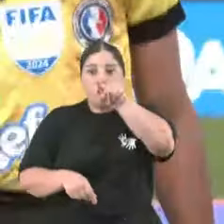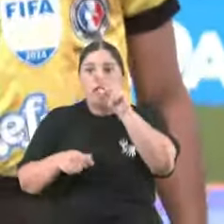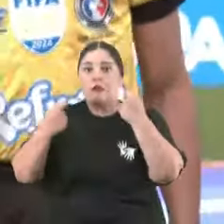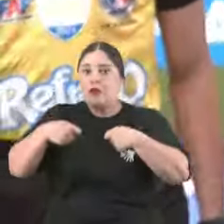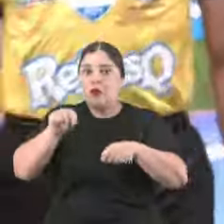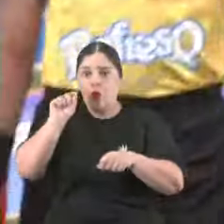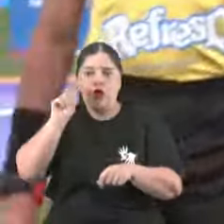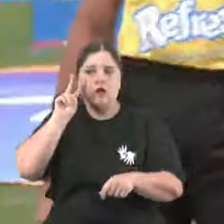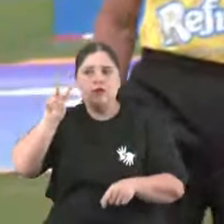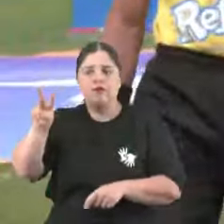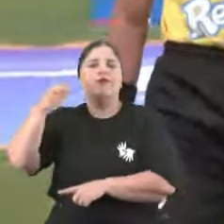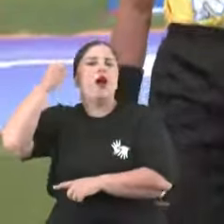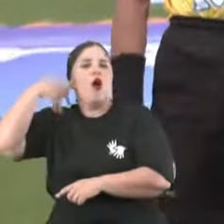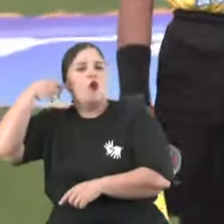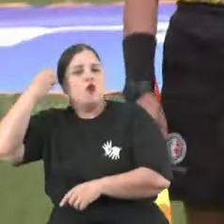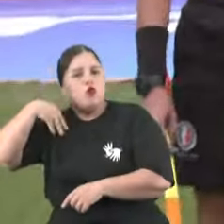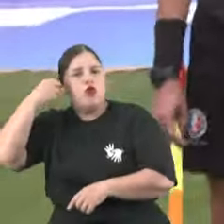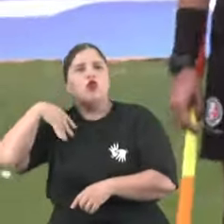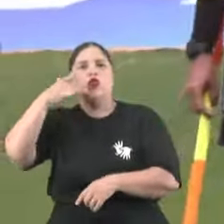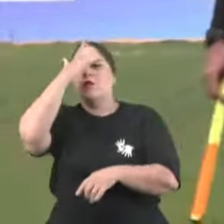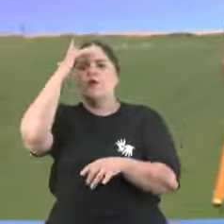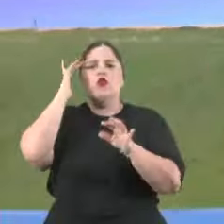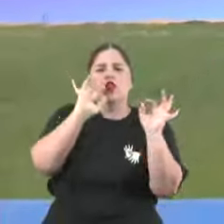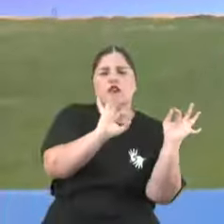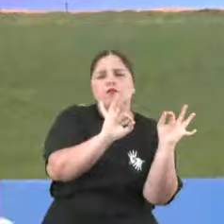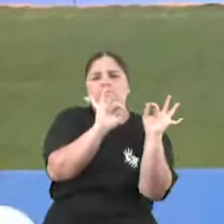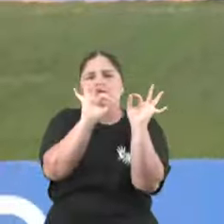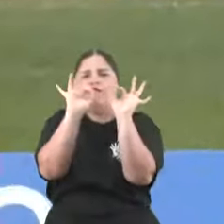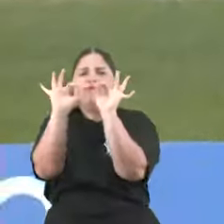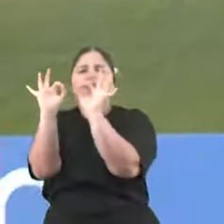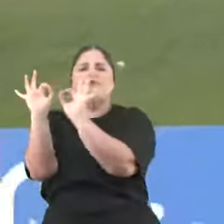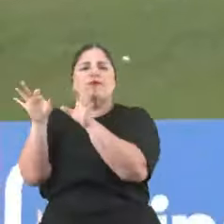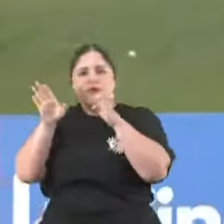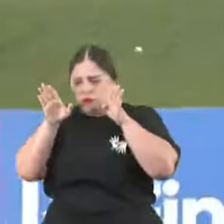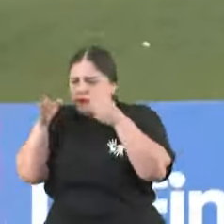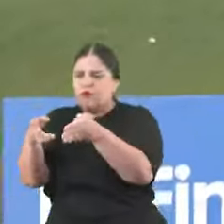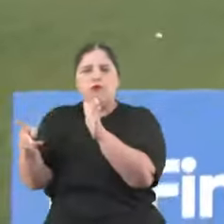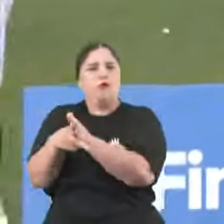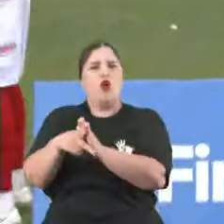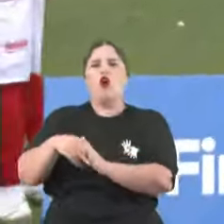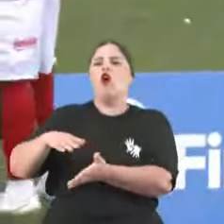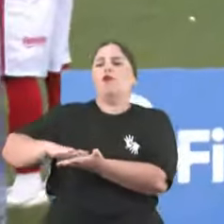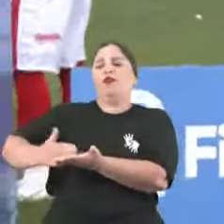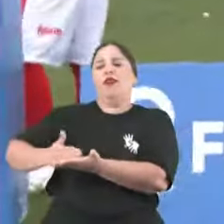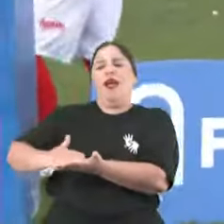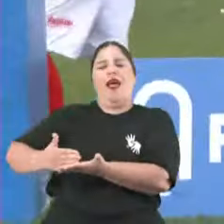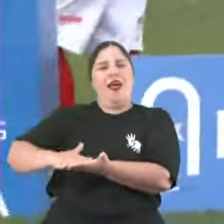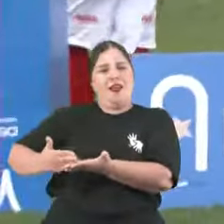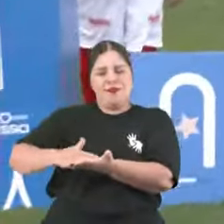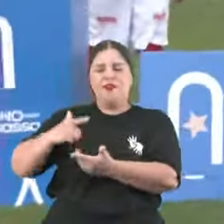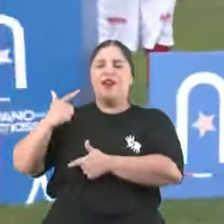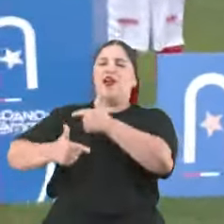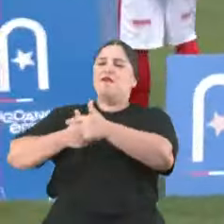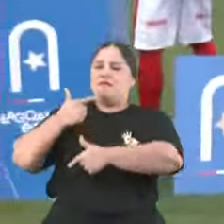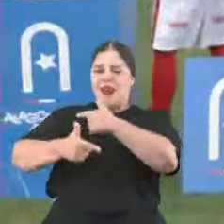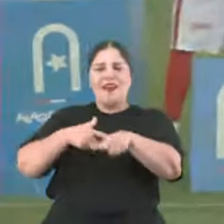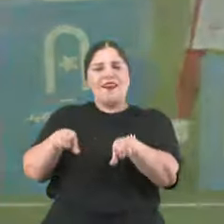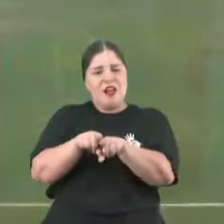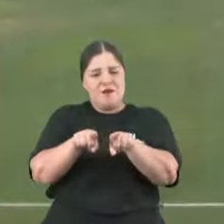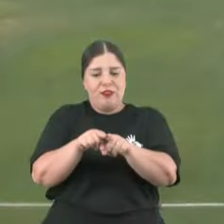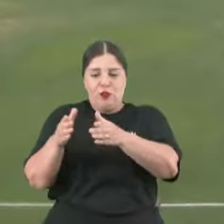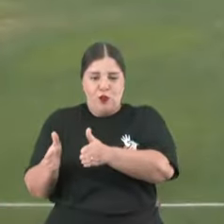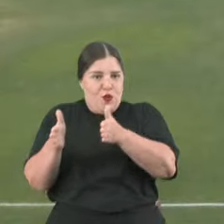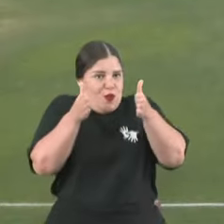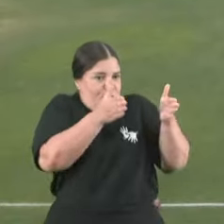audiodescrição também vai poder assistir por lá, um canal exclusivo com esse trabalho. O outro tem a nossa transmissão padrão,